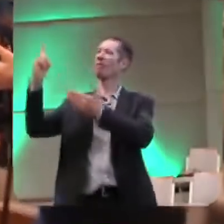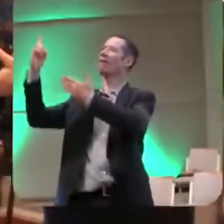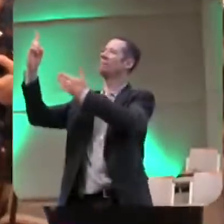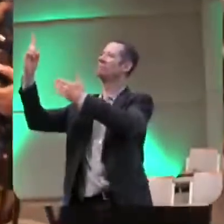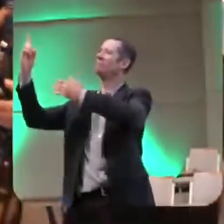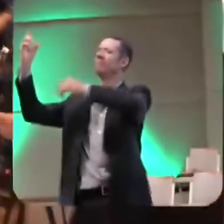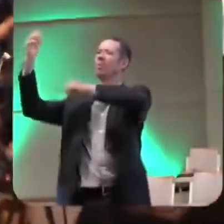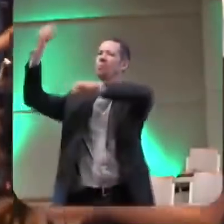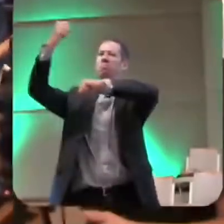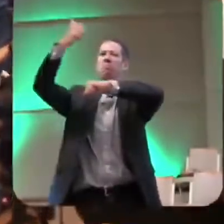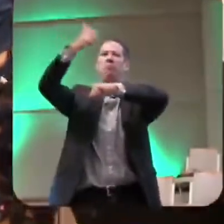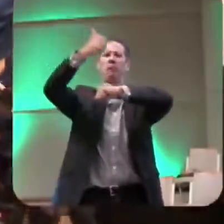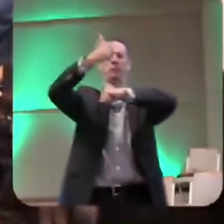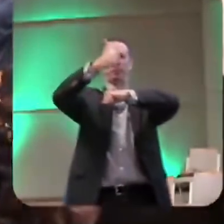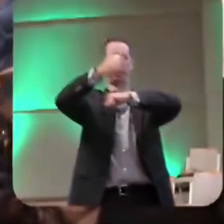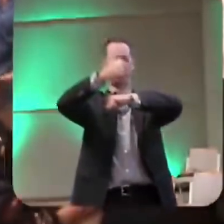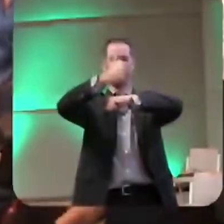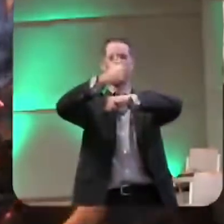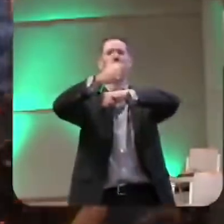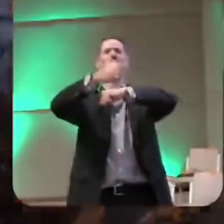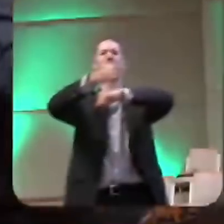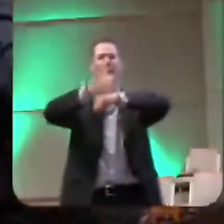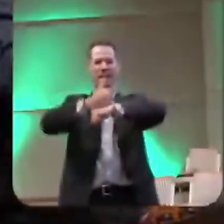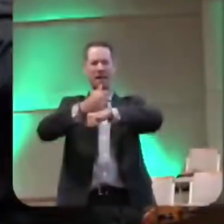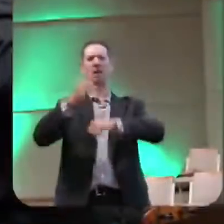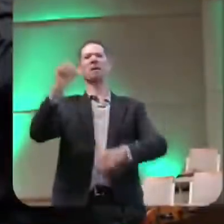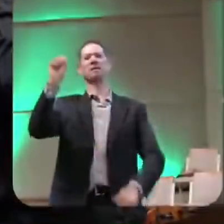Deus supremo